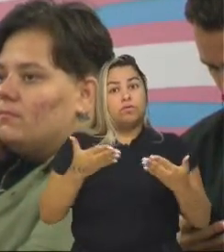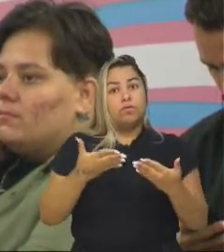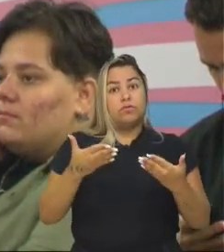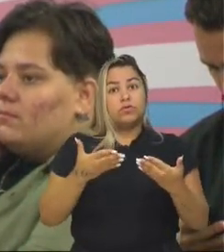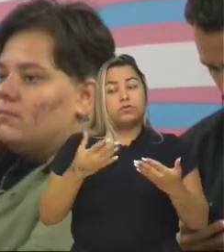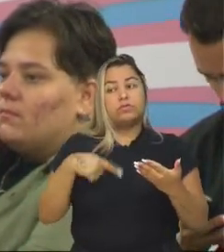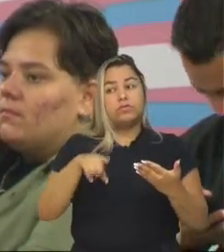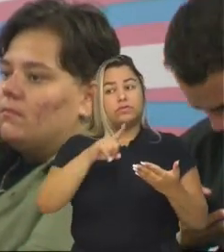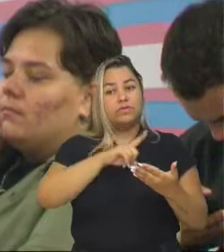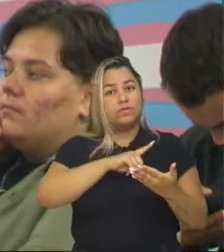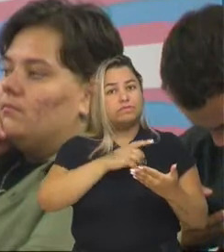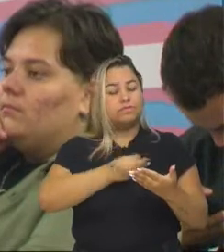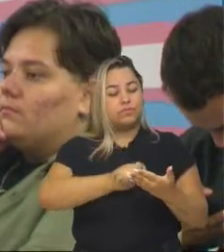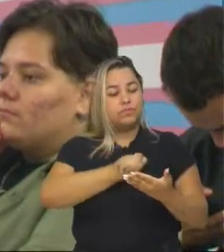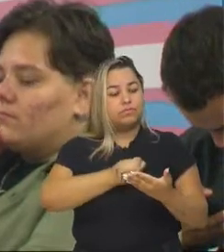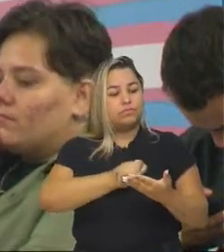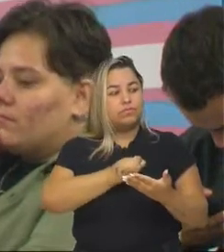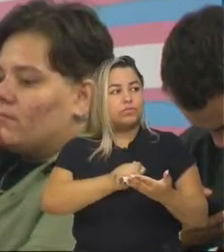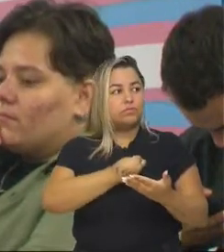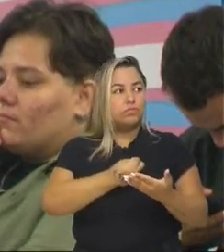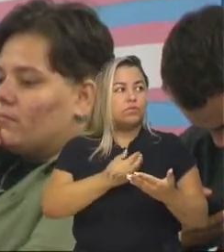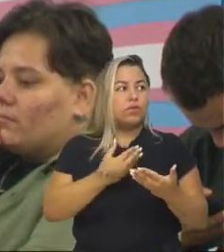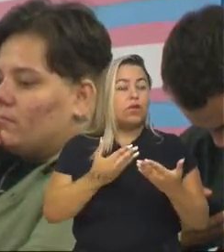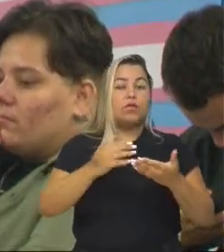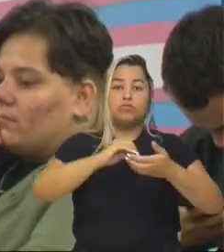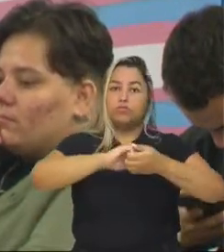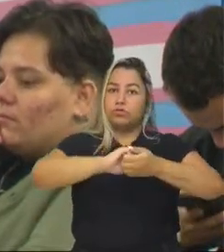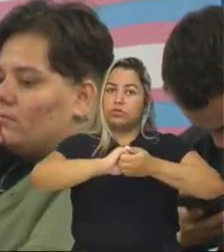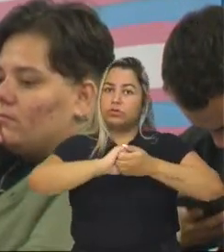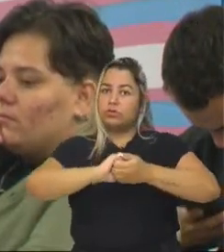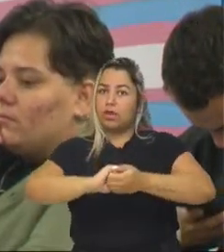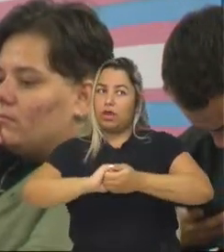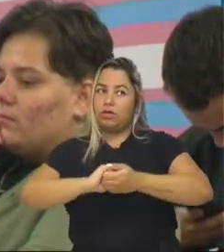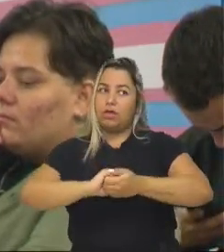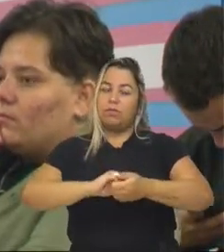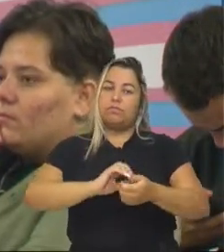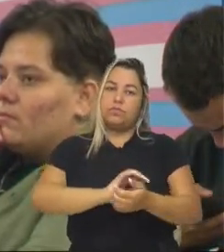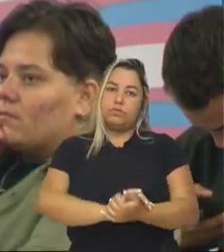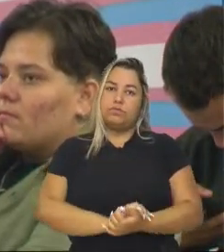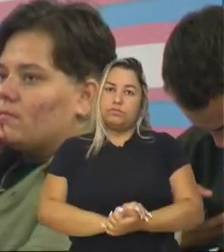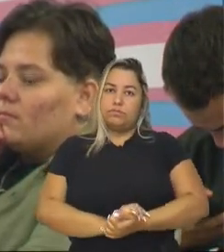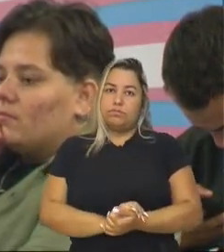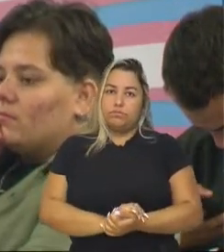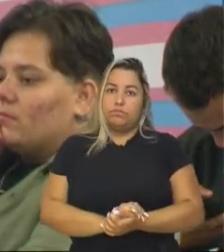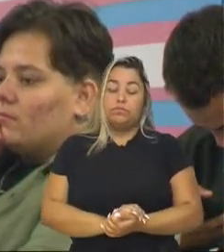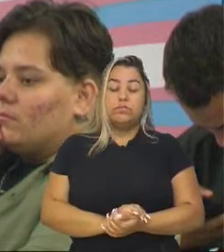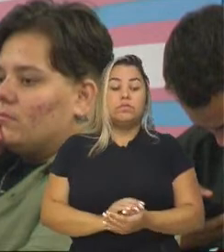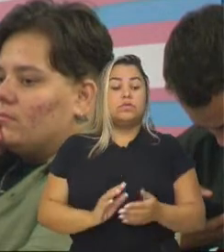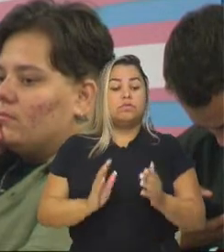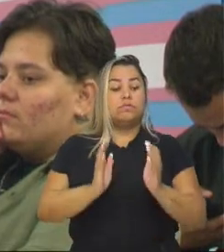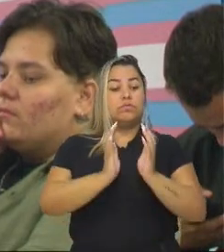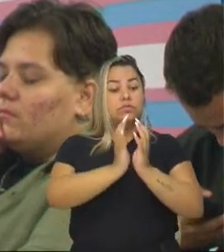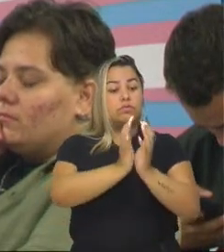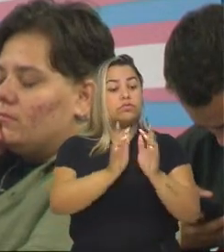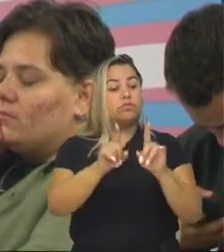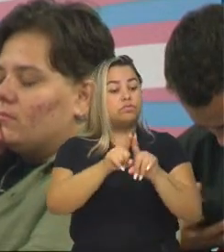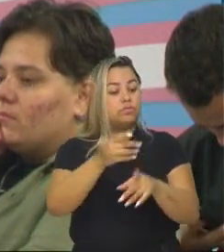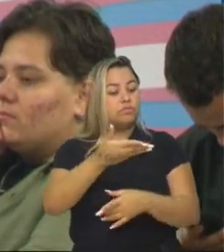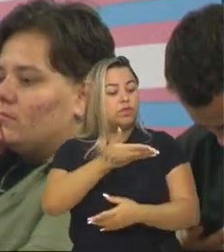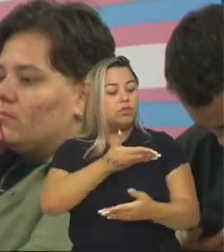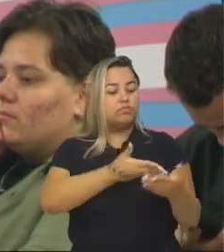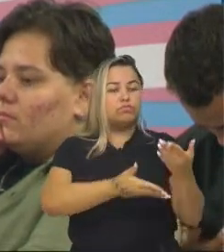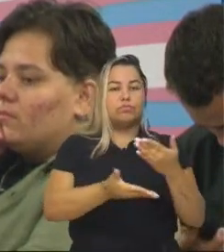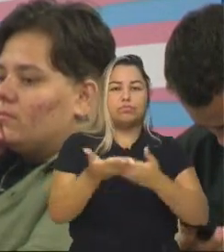aqui nos dando a mão. Né? Hoje a gente está aqui em companhia, a gente está aqui